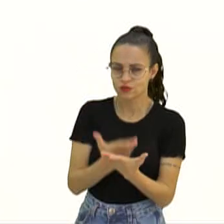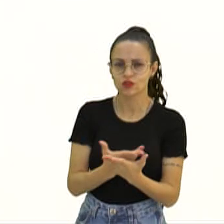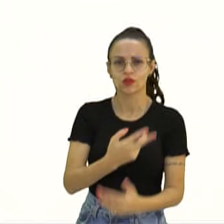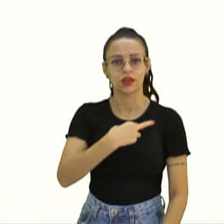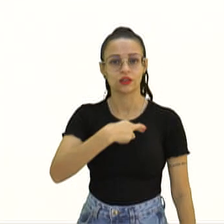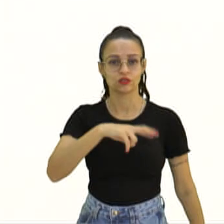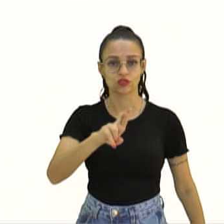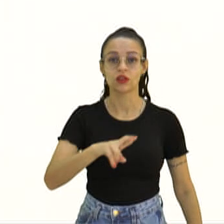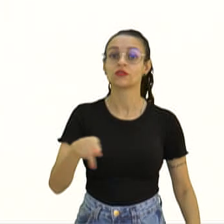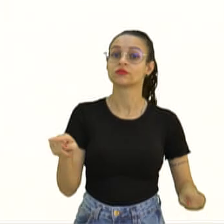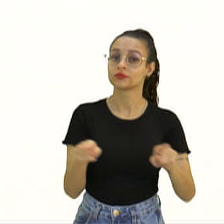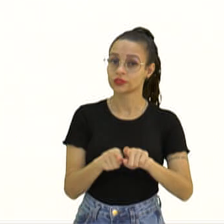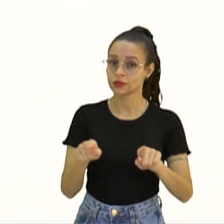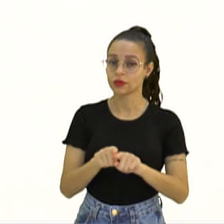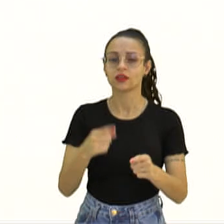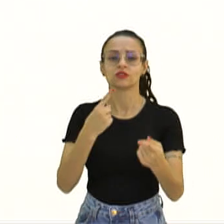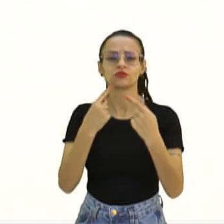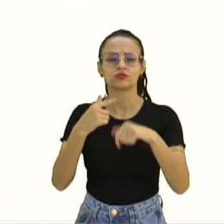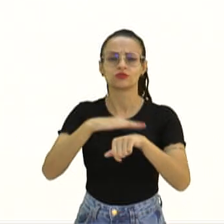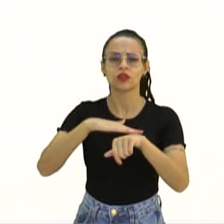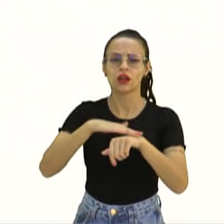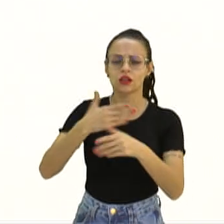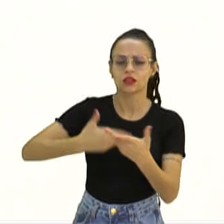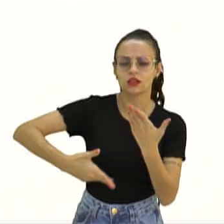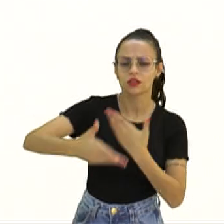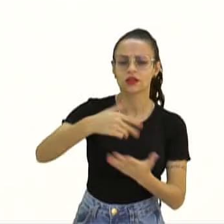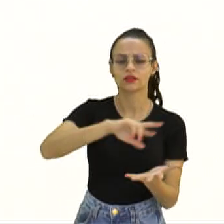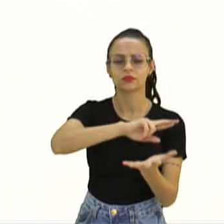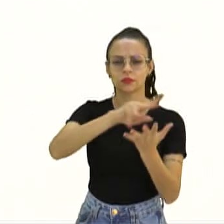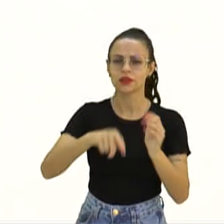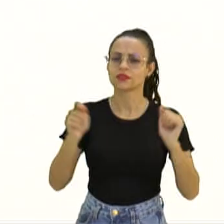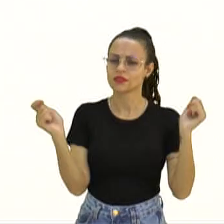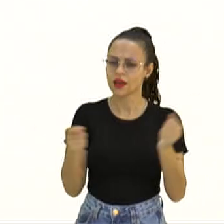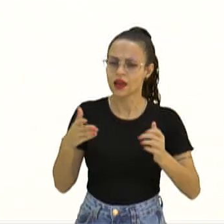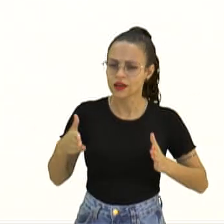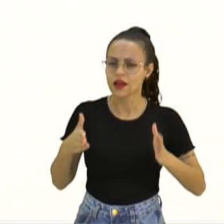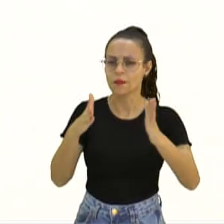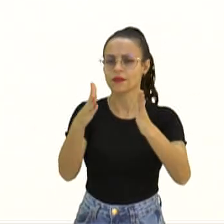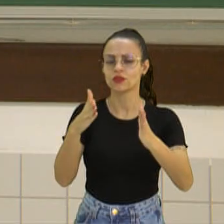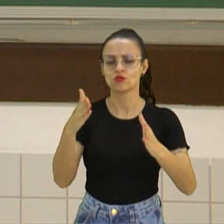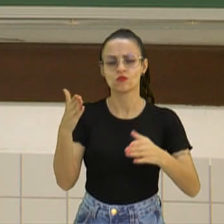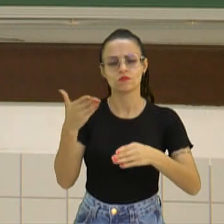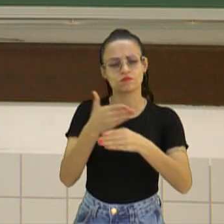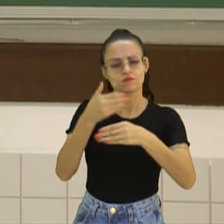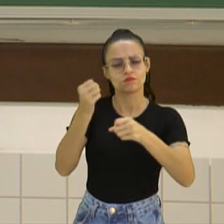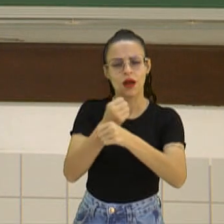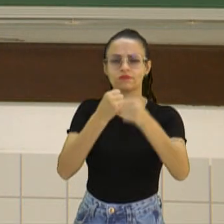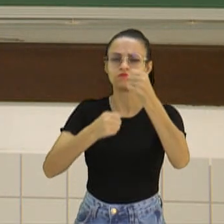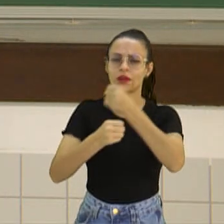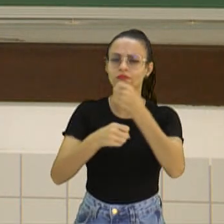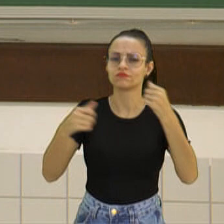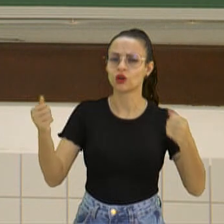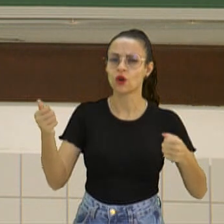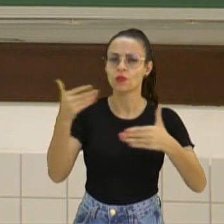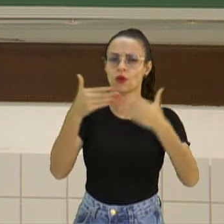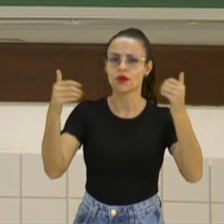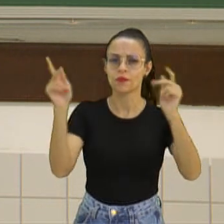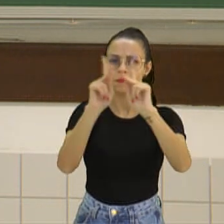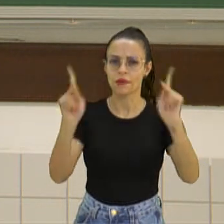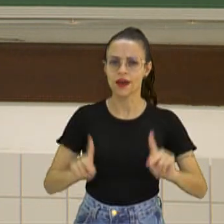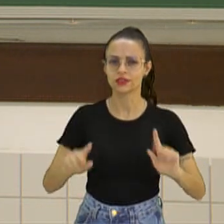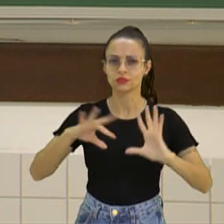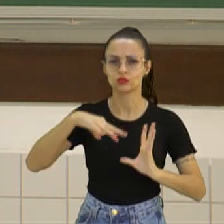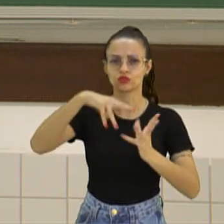Além disso o diálogo inter-religioso pode ser um caminho para a construção da paz mundial que é um grande objetivo